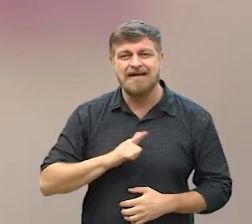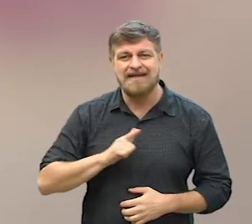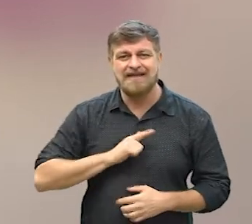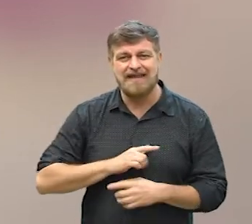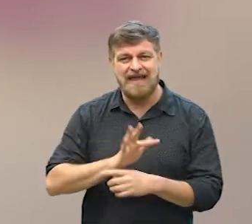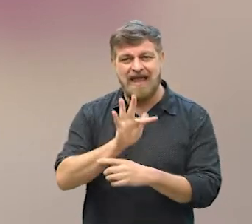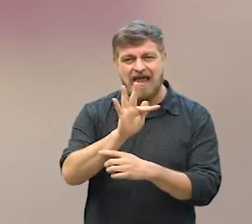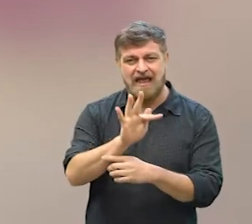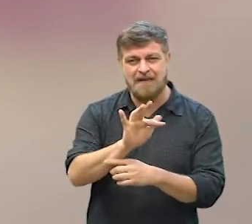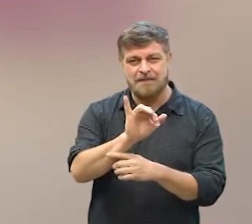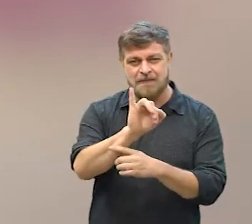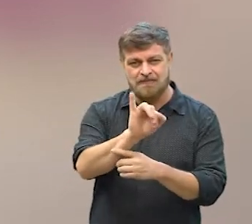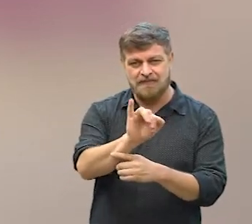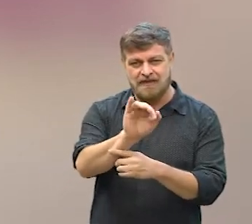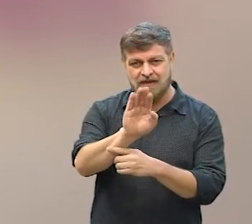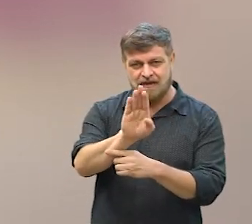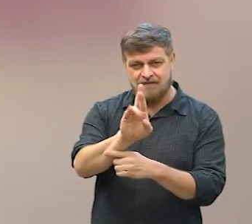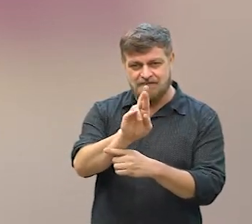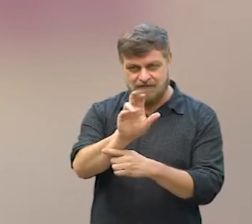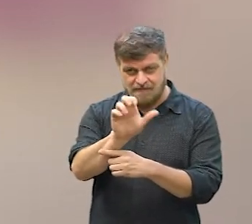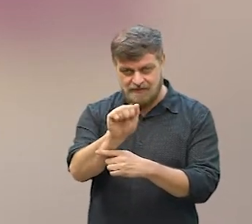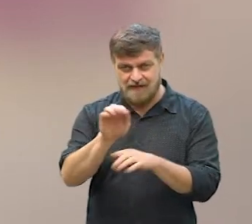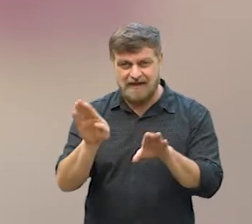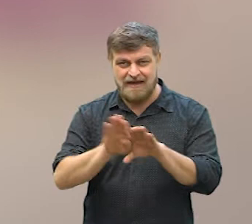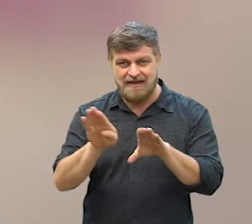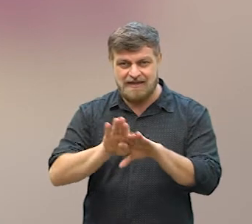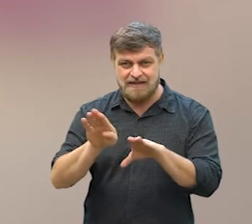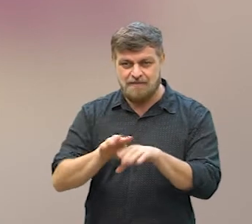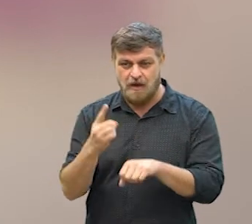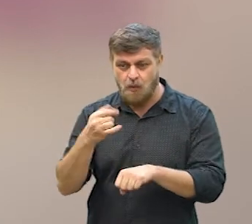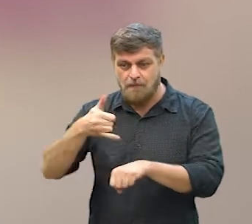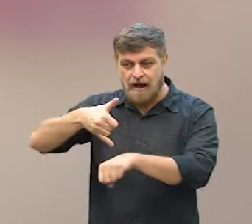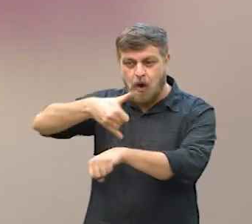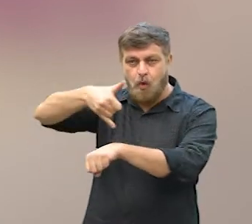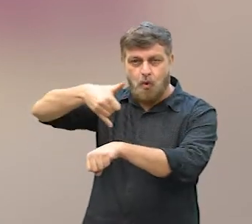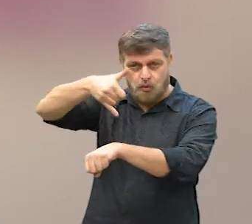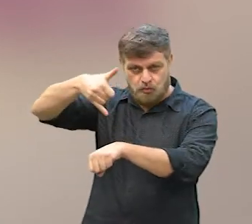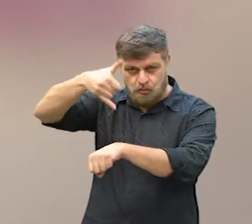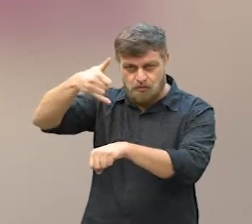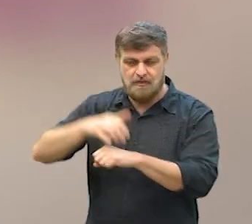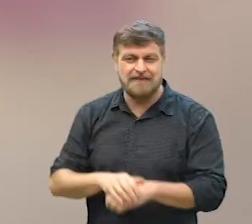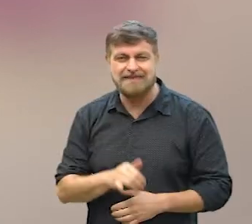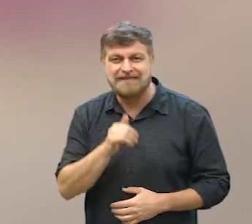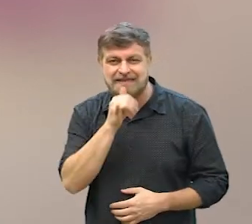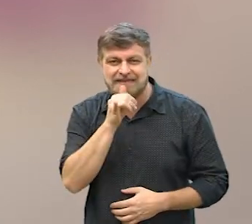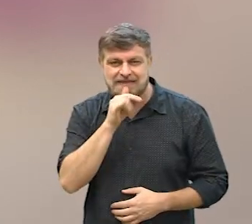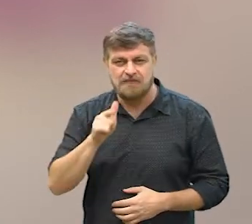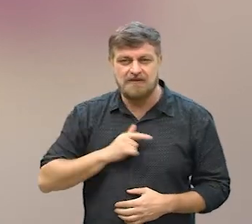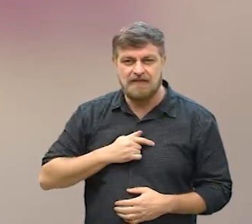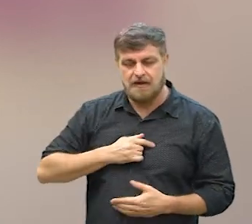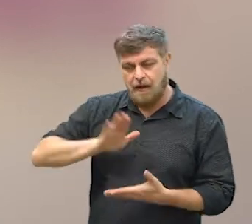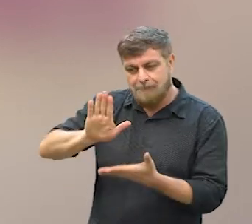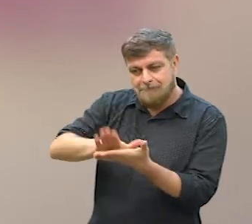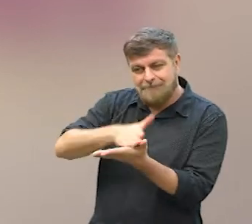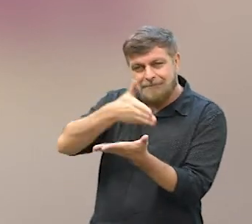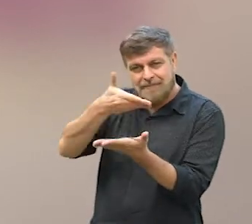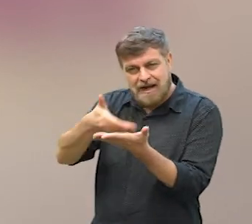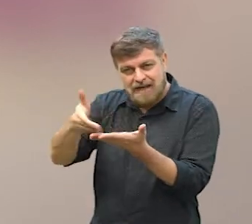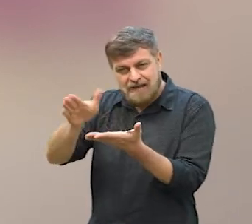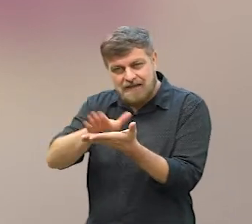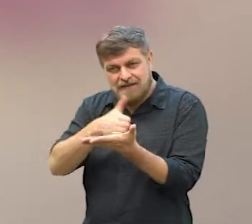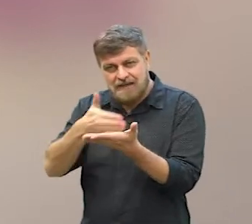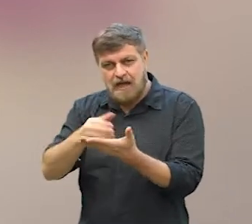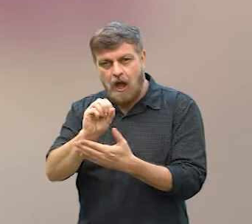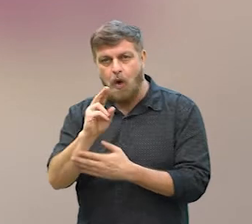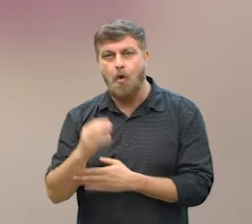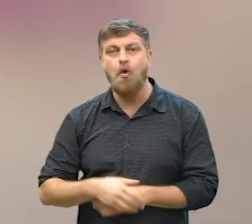tem fibras, tá? E uma gordura, uma fonte de gordura. Essa fonte de gordura pode prover da manteiga ou realmente